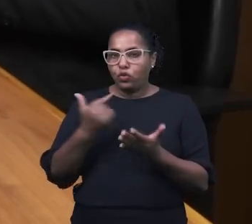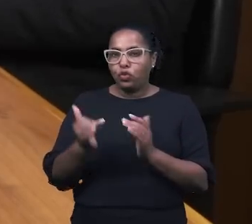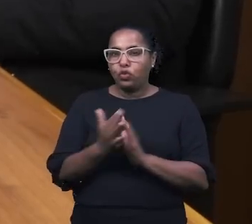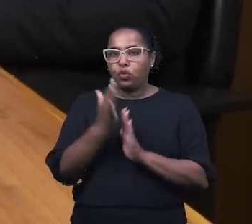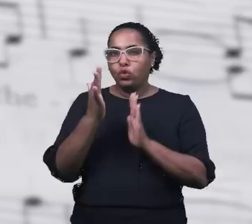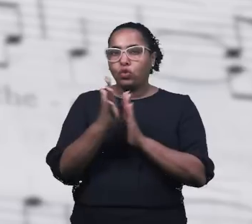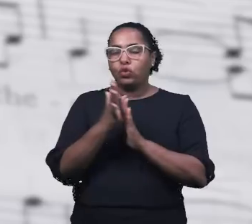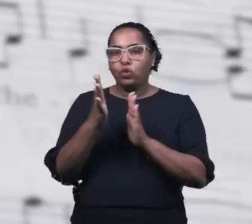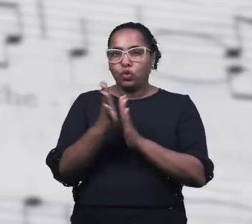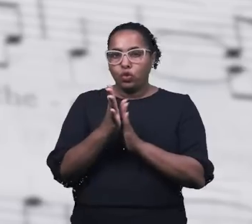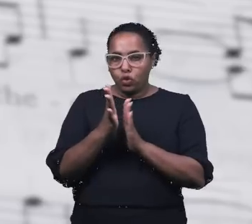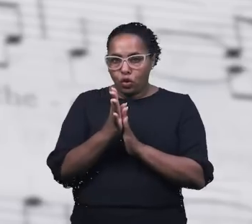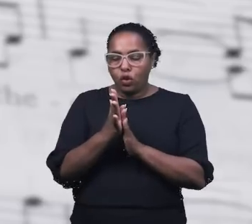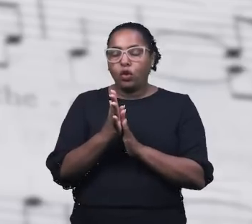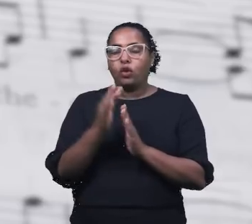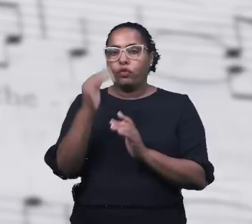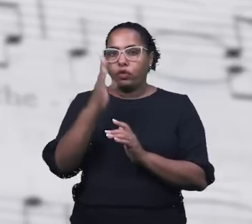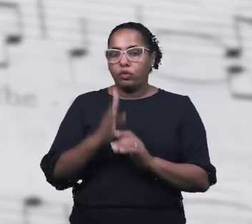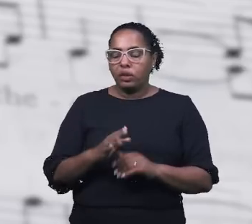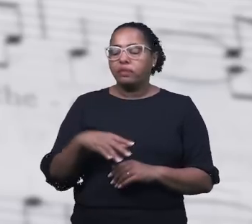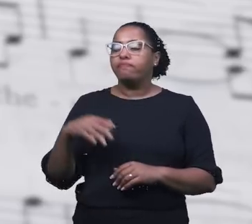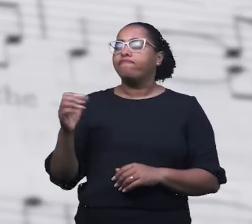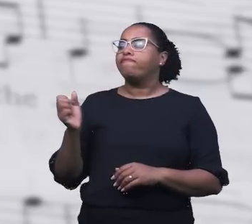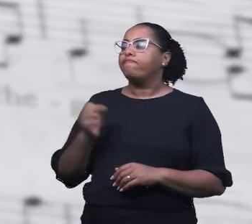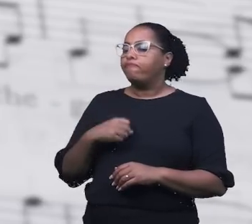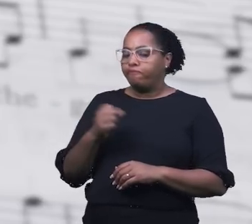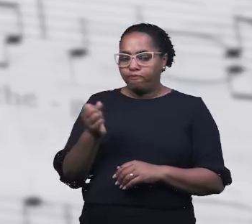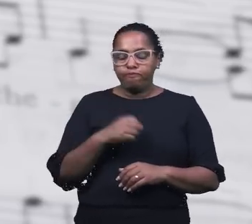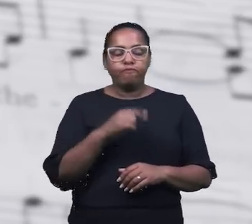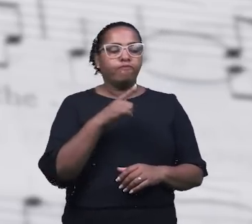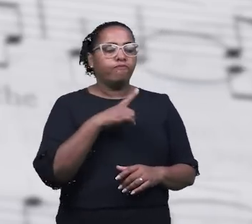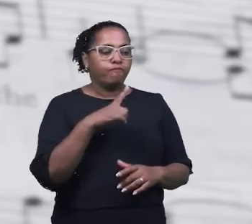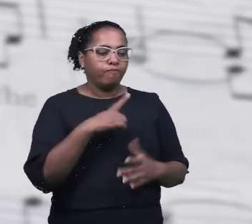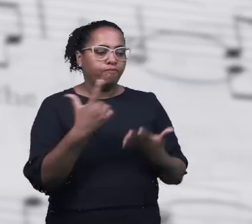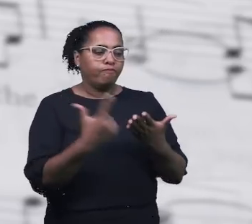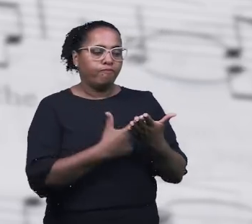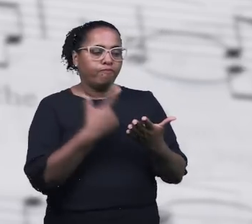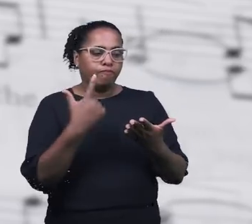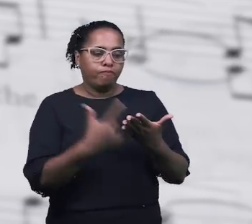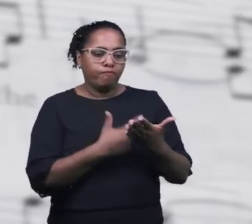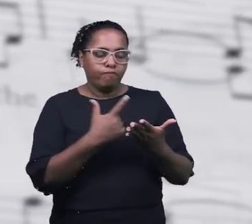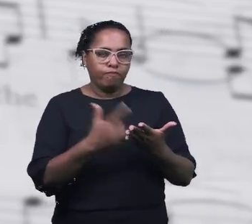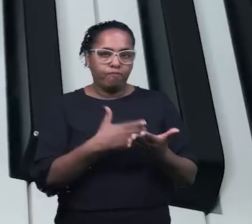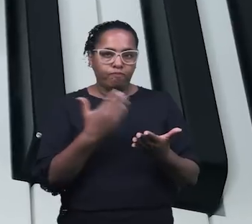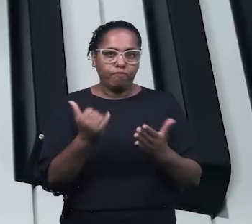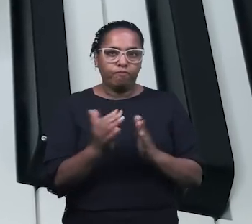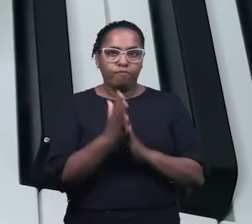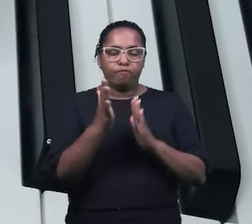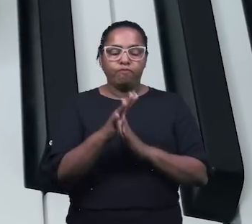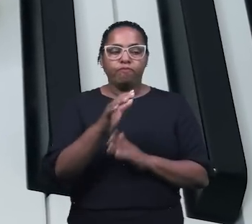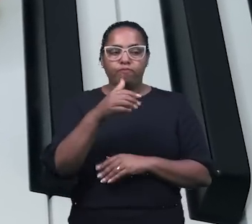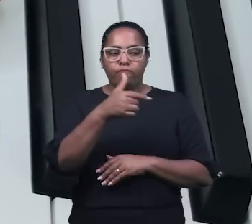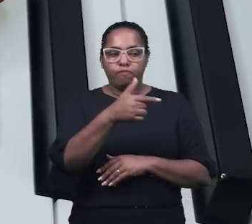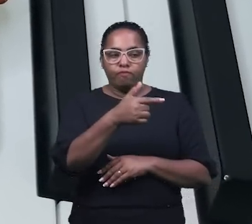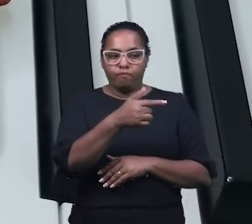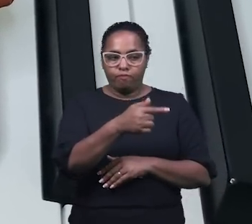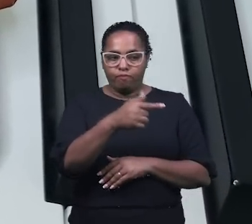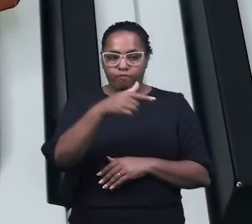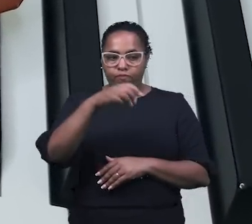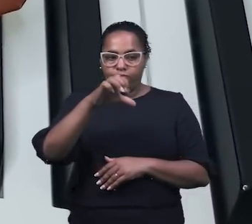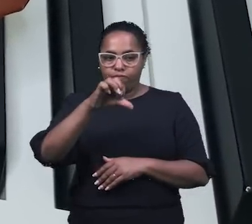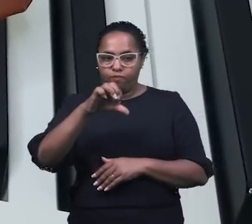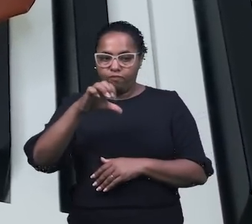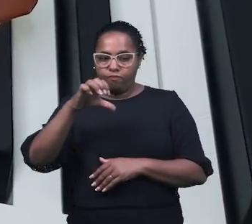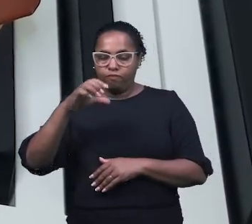isso? Explica direitinho, por favor. Isso, nós temos na nossa coletânea, 794 hinos,